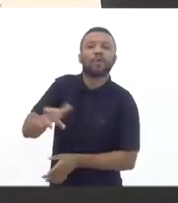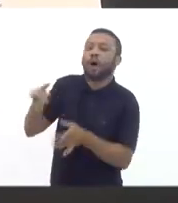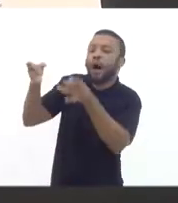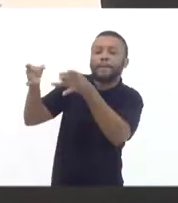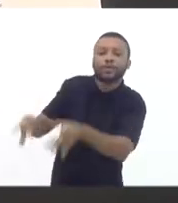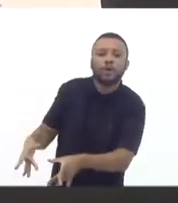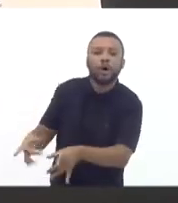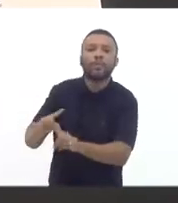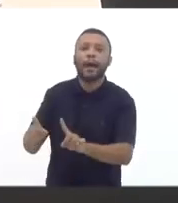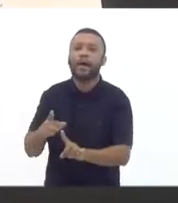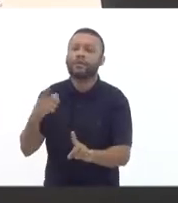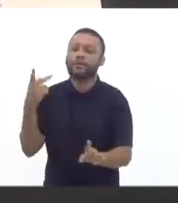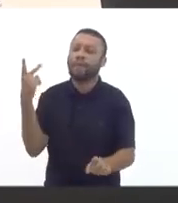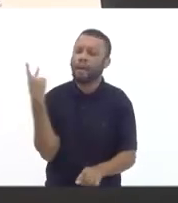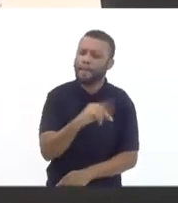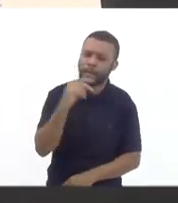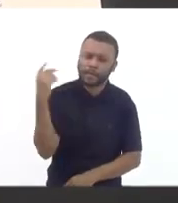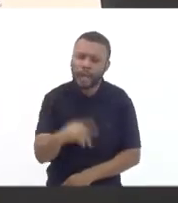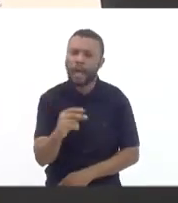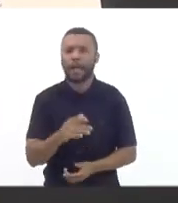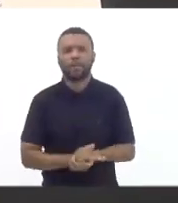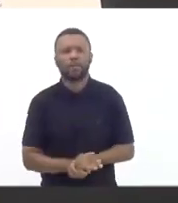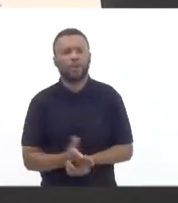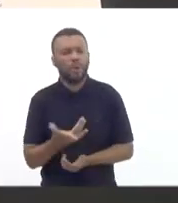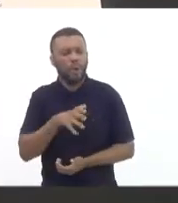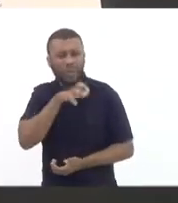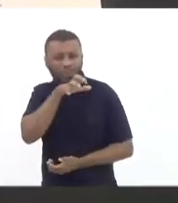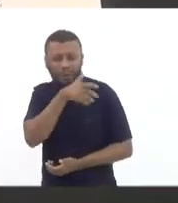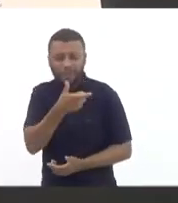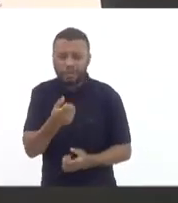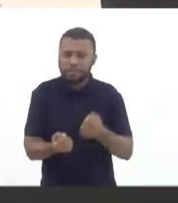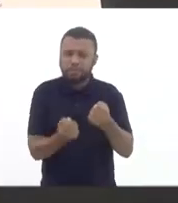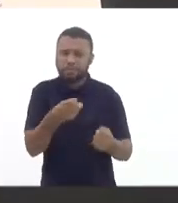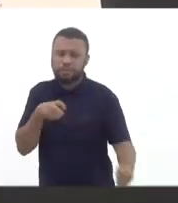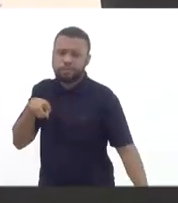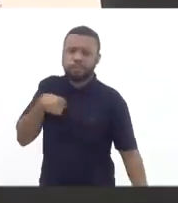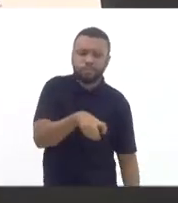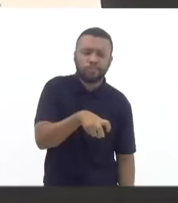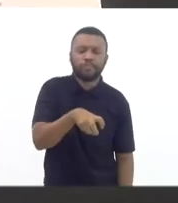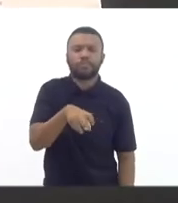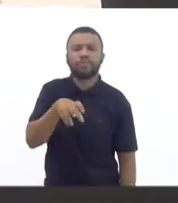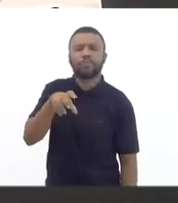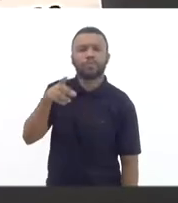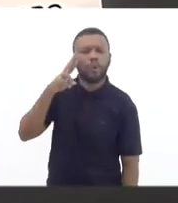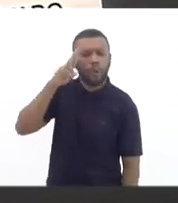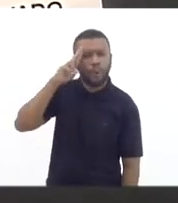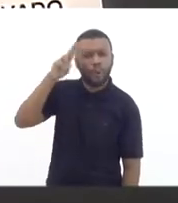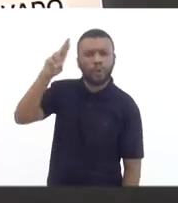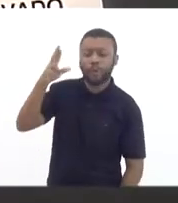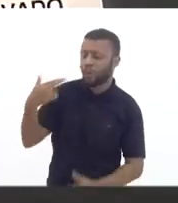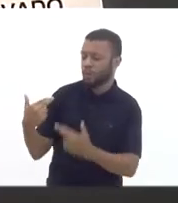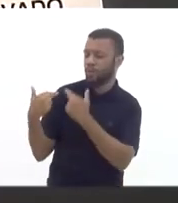foi atropelado na rua. Quem é o dono do bicho?